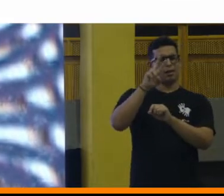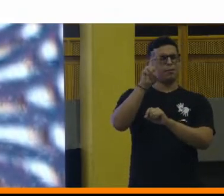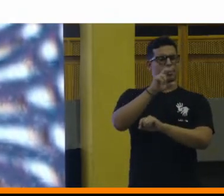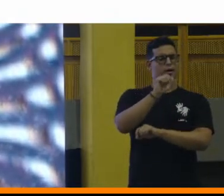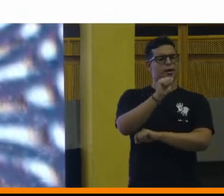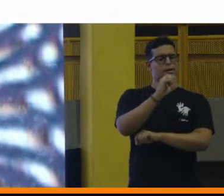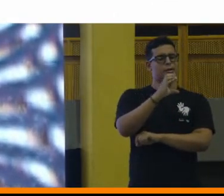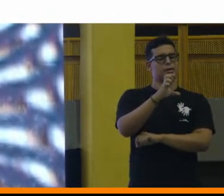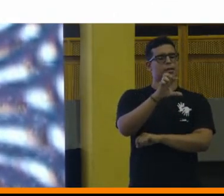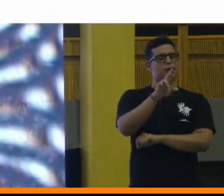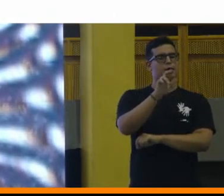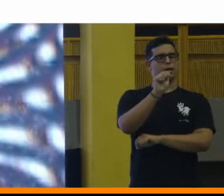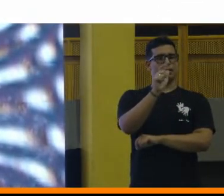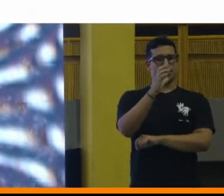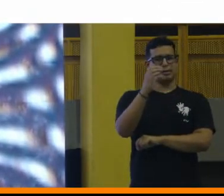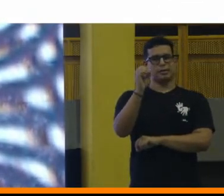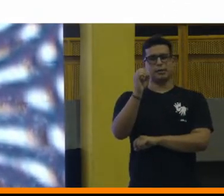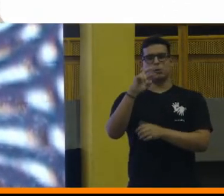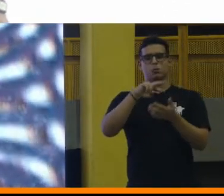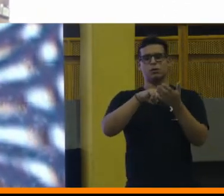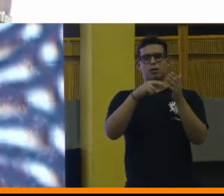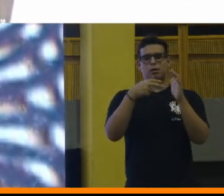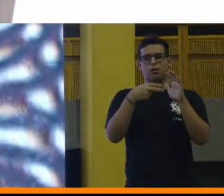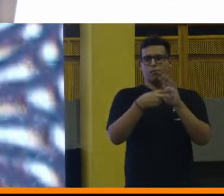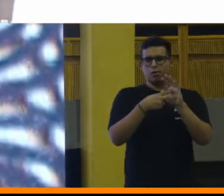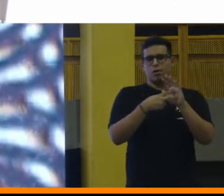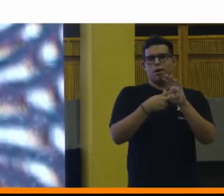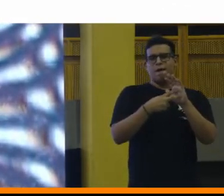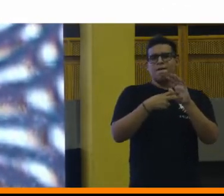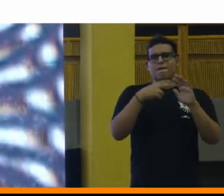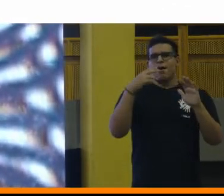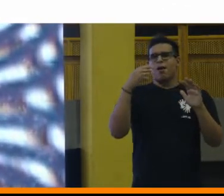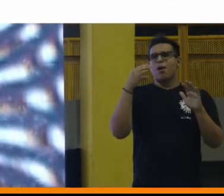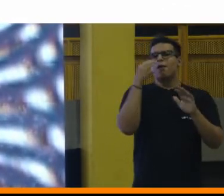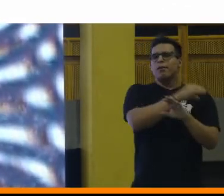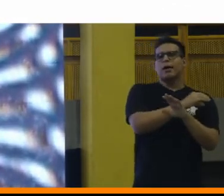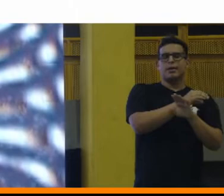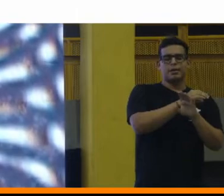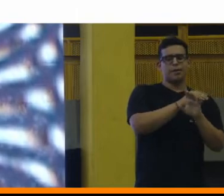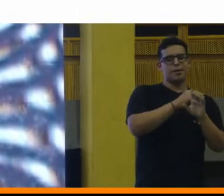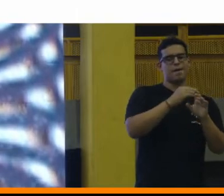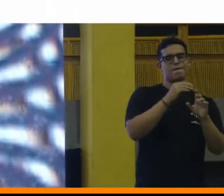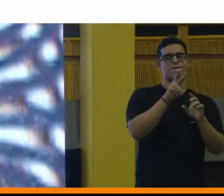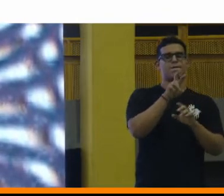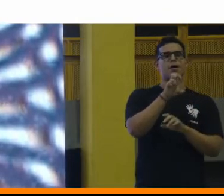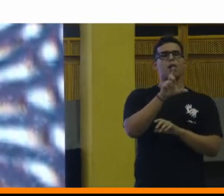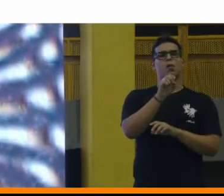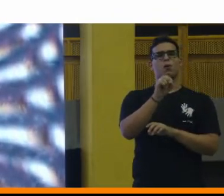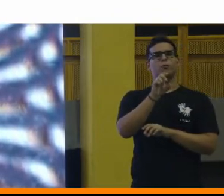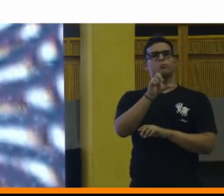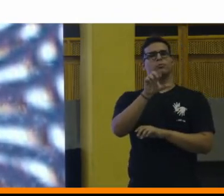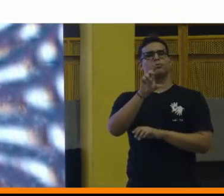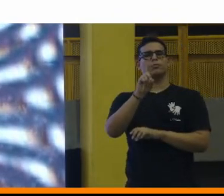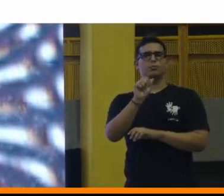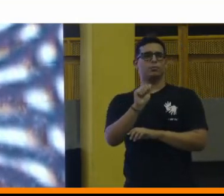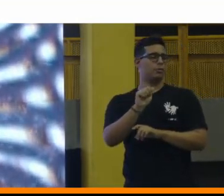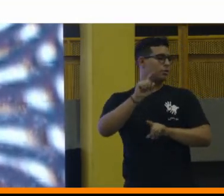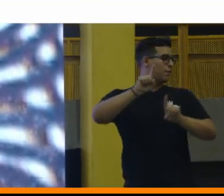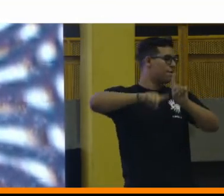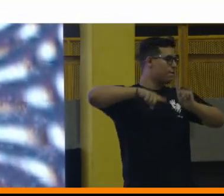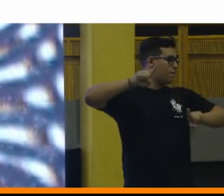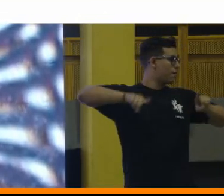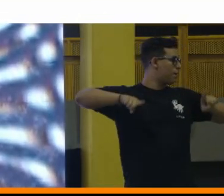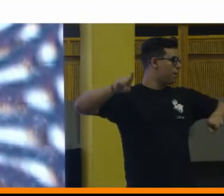varia. Então, se a aceleração for zero, a velocidade não